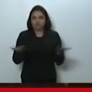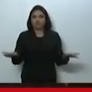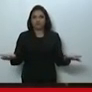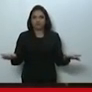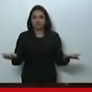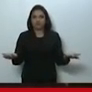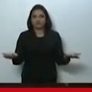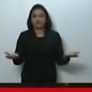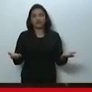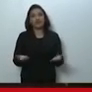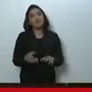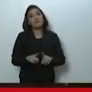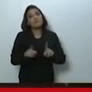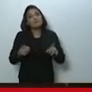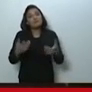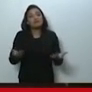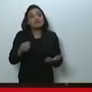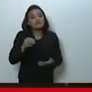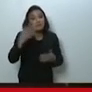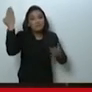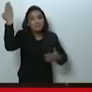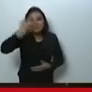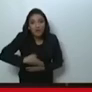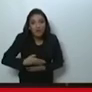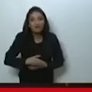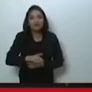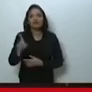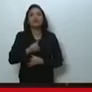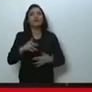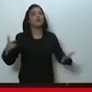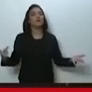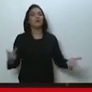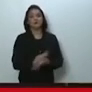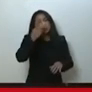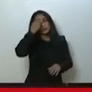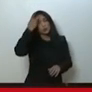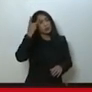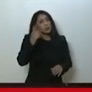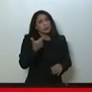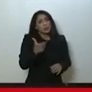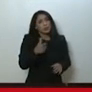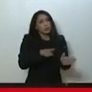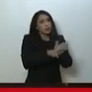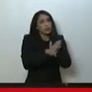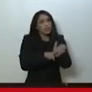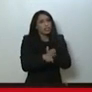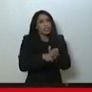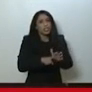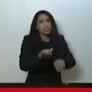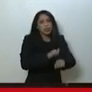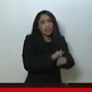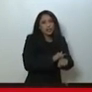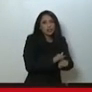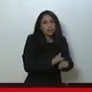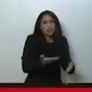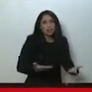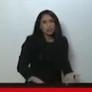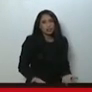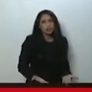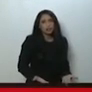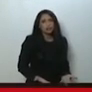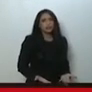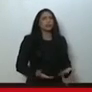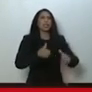que se prove que esses fatos não existe essa análise não exaustiva que foi um